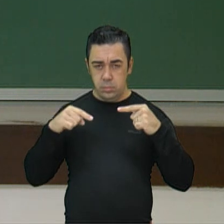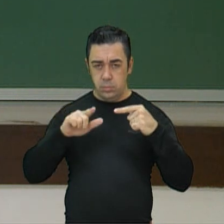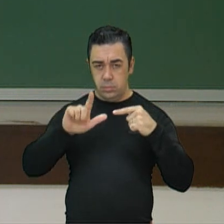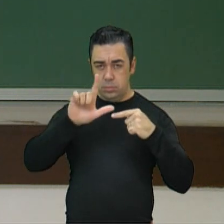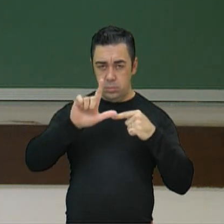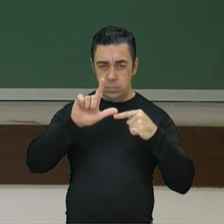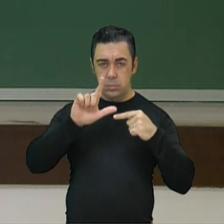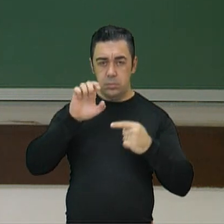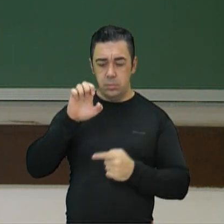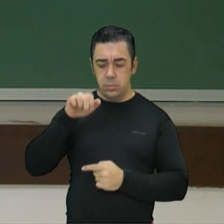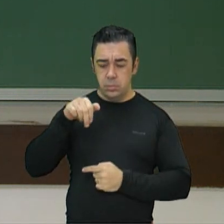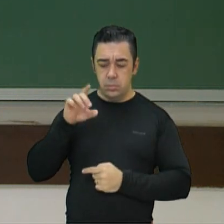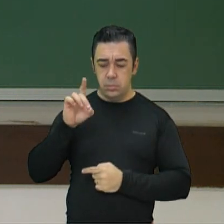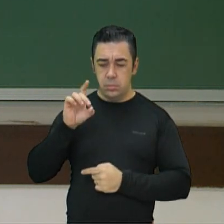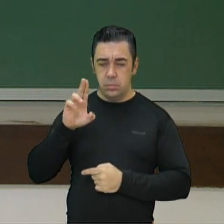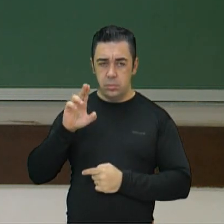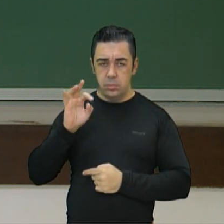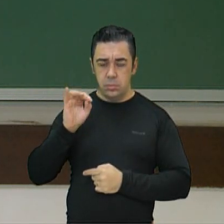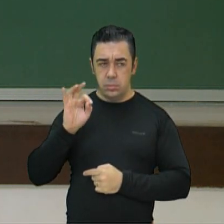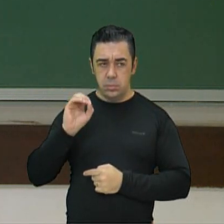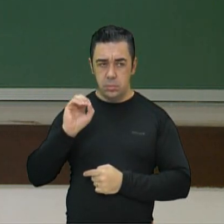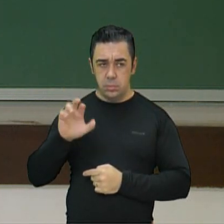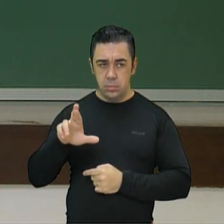que o L é o indutor.